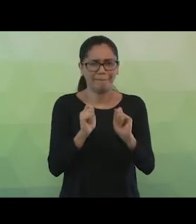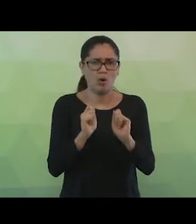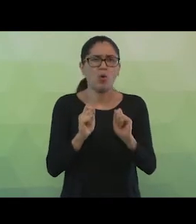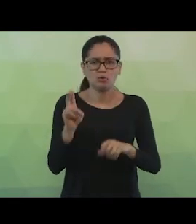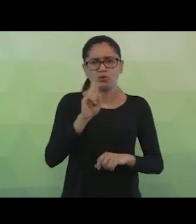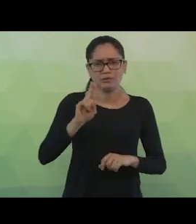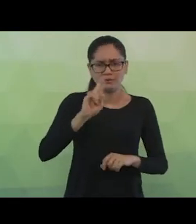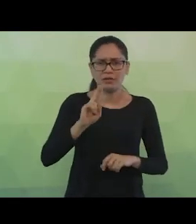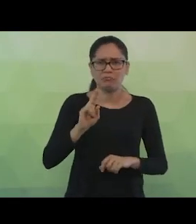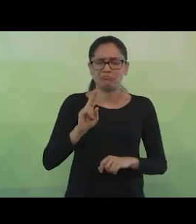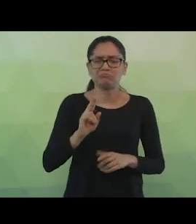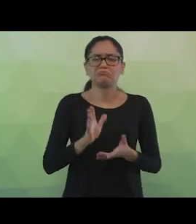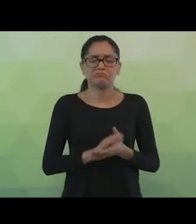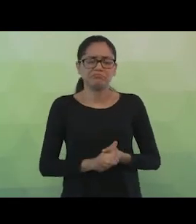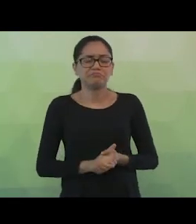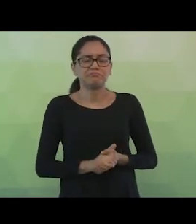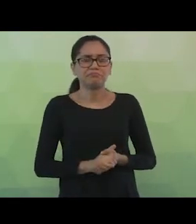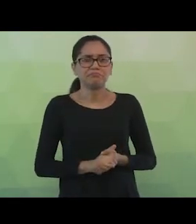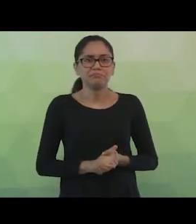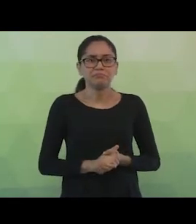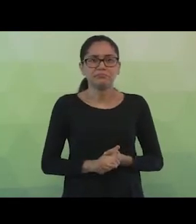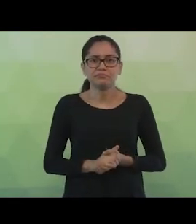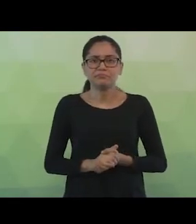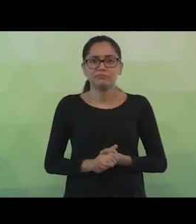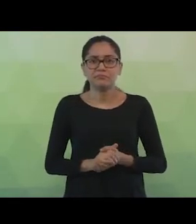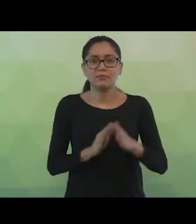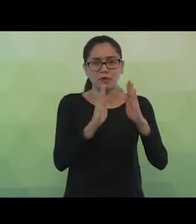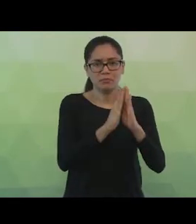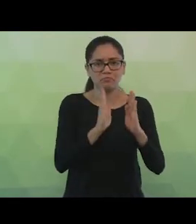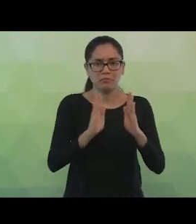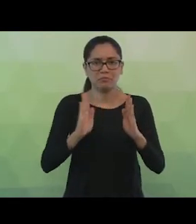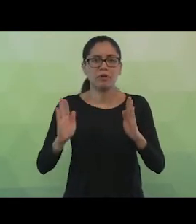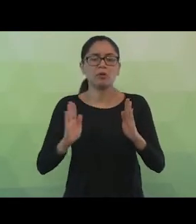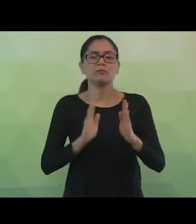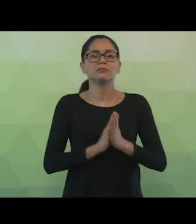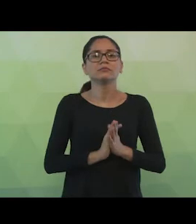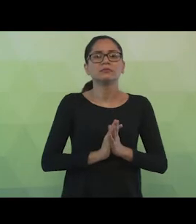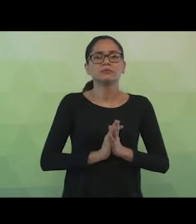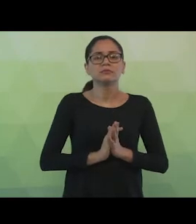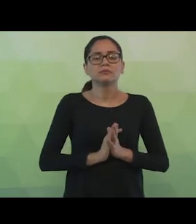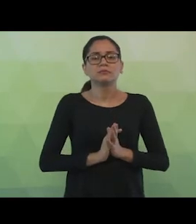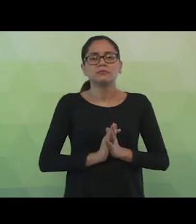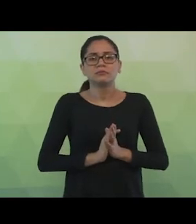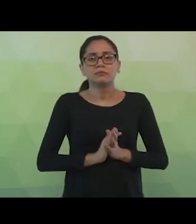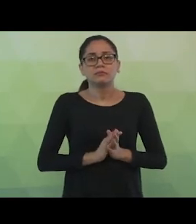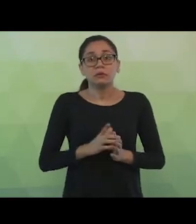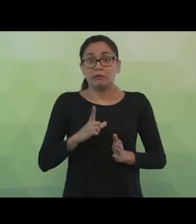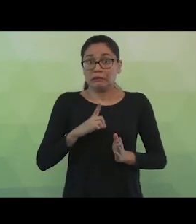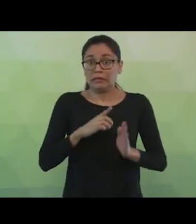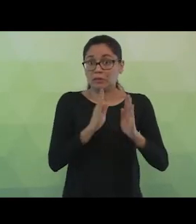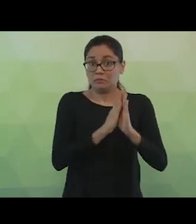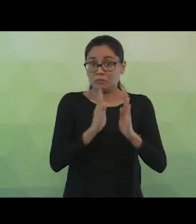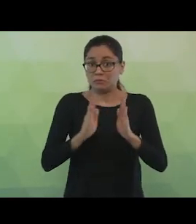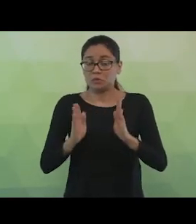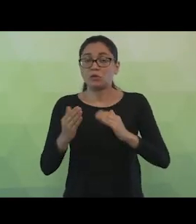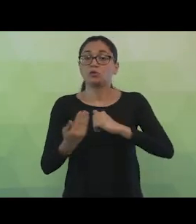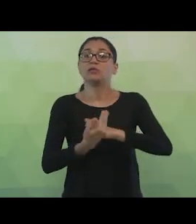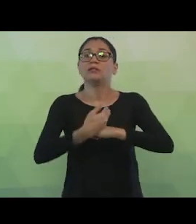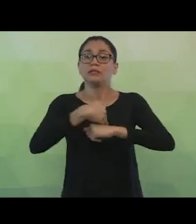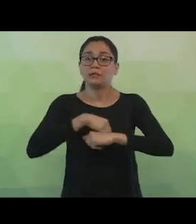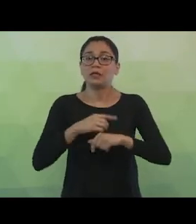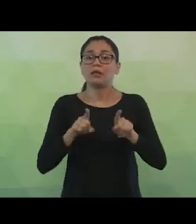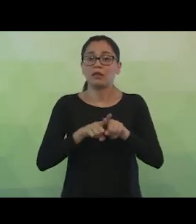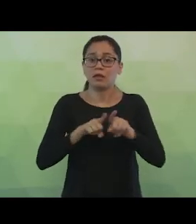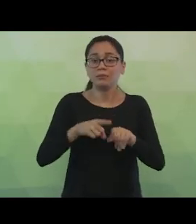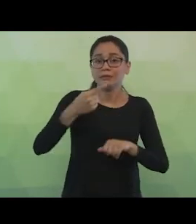utilizá-las, já é o suficiente. Dentre essas bibliotecas, a gente tem a biblioteca de entrada e